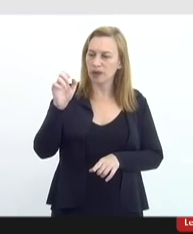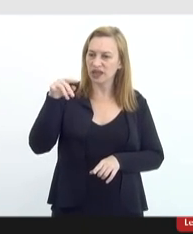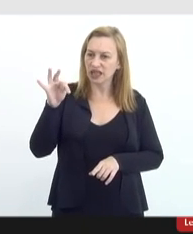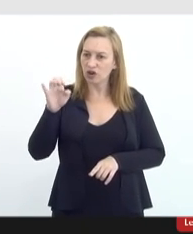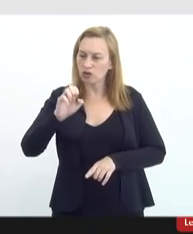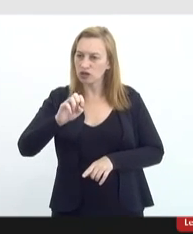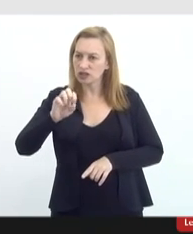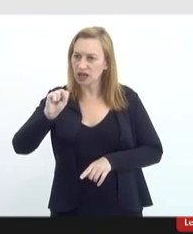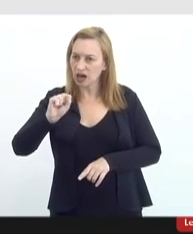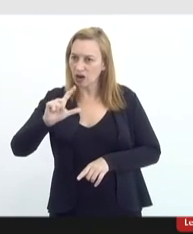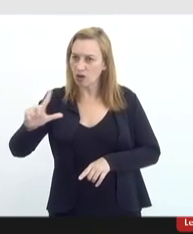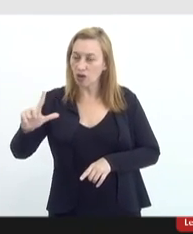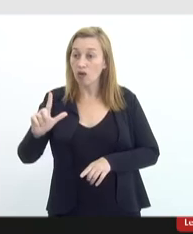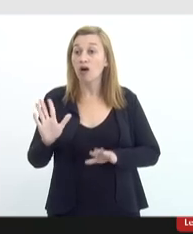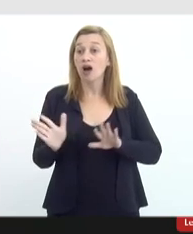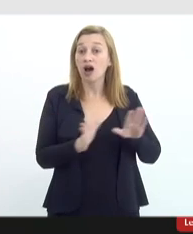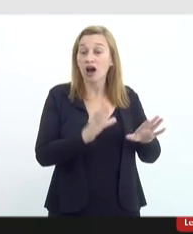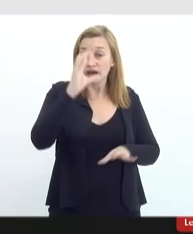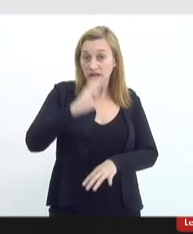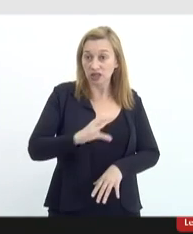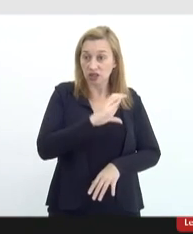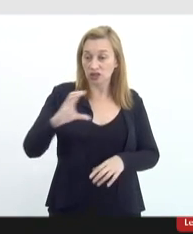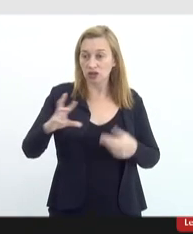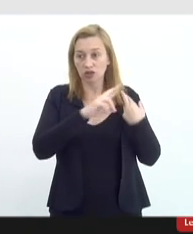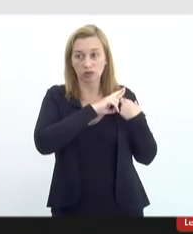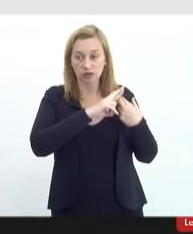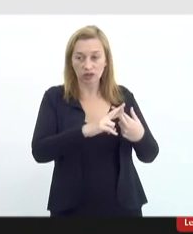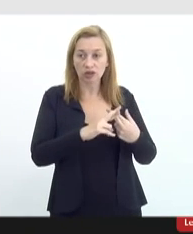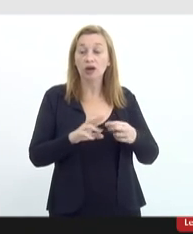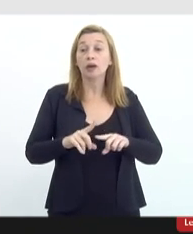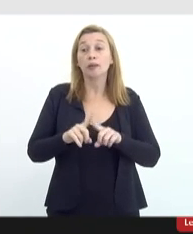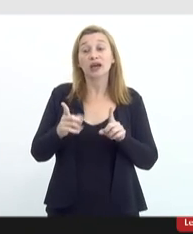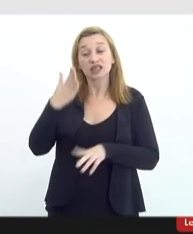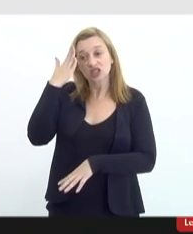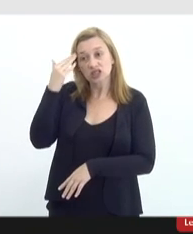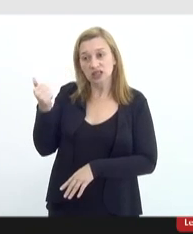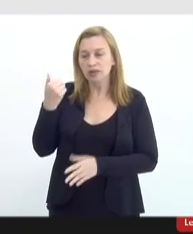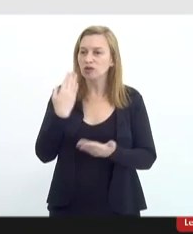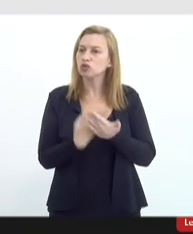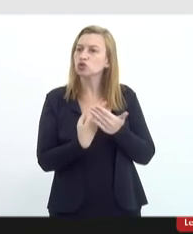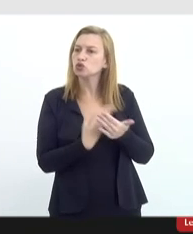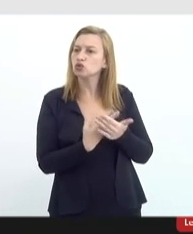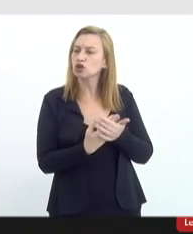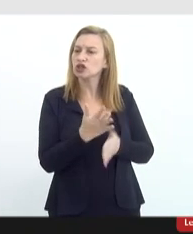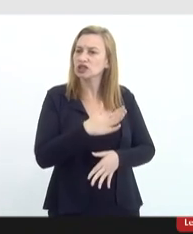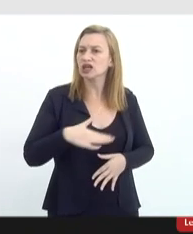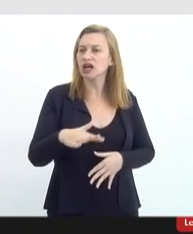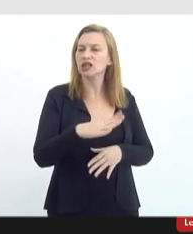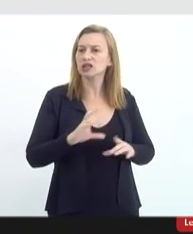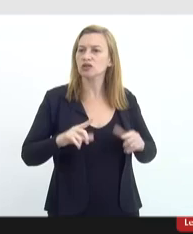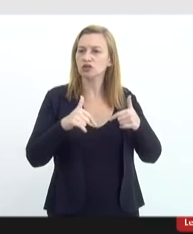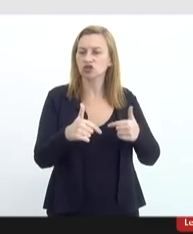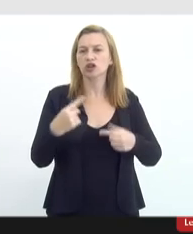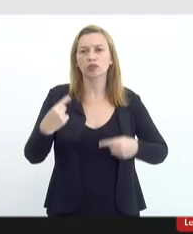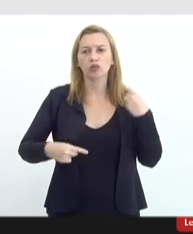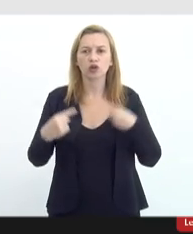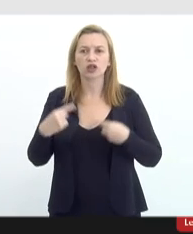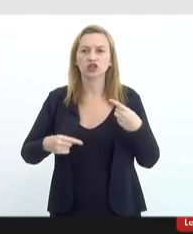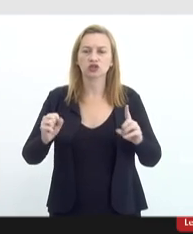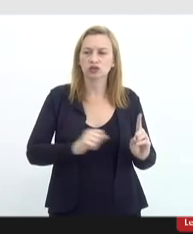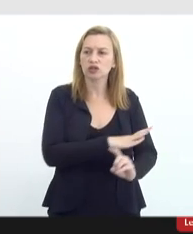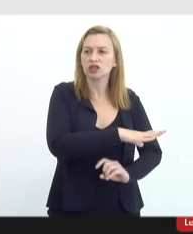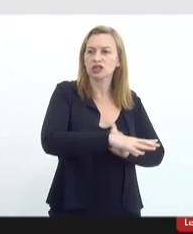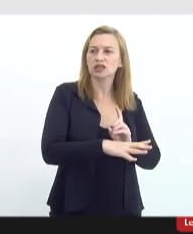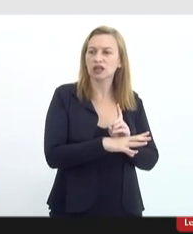continua tendo uma responsabilidade. Só que a gente sabe, a gente está pesquisando nessa área também, que tem um modo de atuação, seja na política, seja na